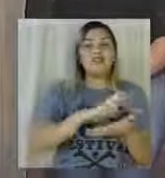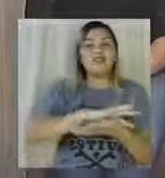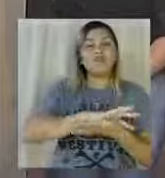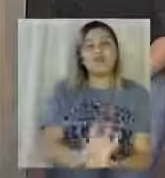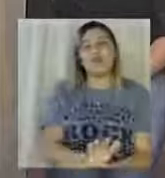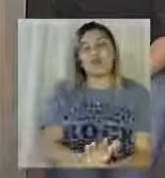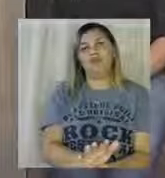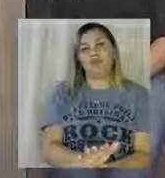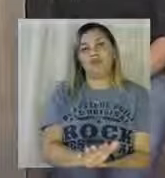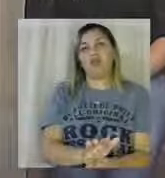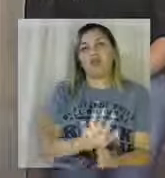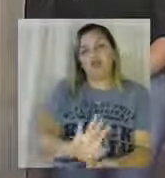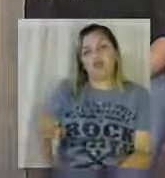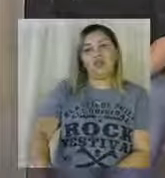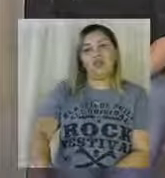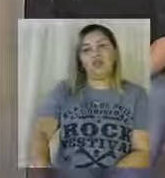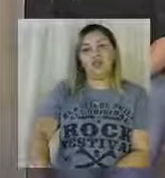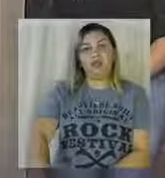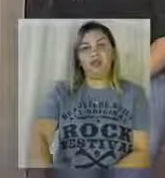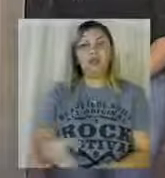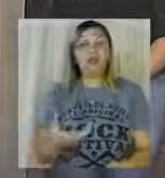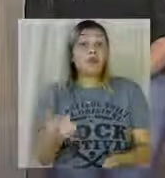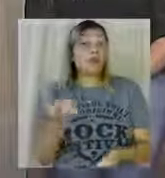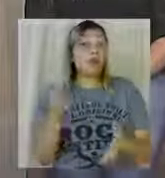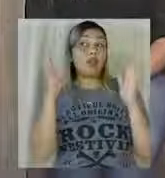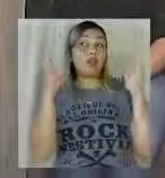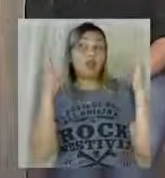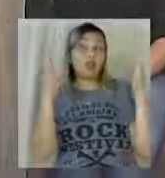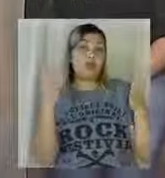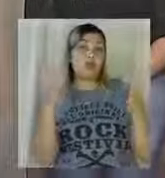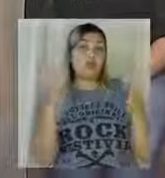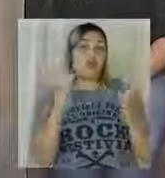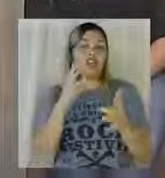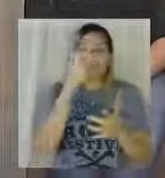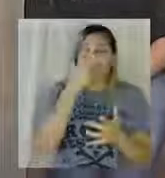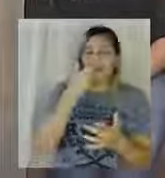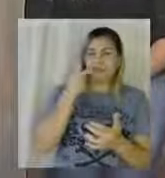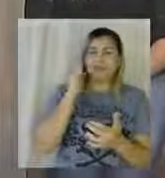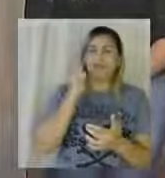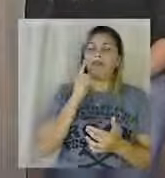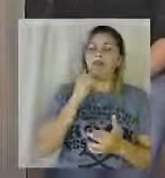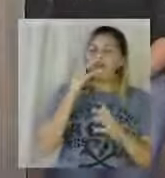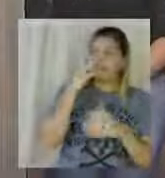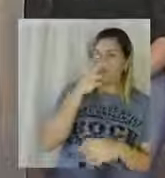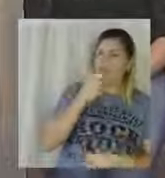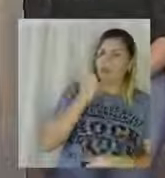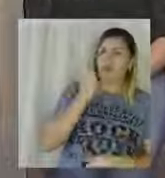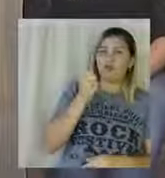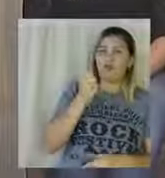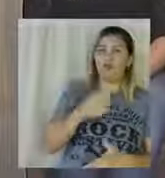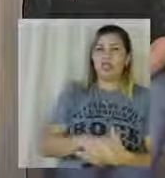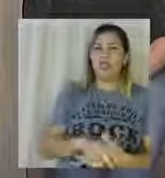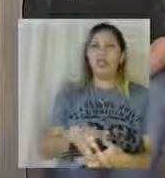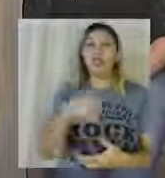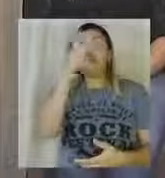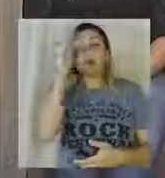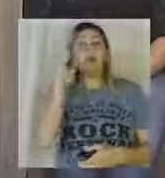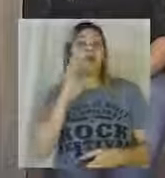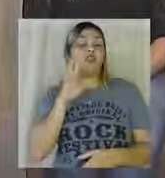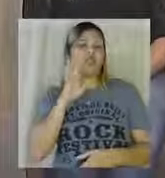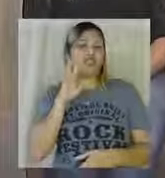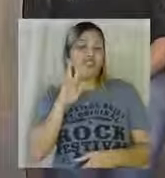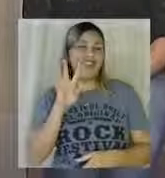Exemplo, eu quero namorar com ela, ela é muito linda, acho ela uma pessoa muito legal,